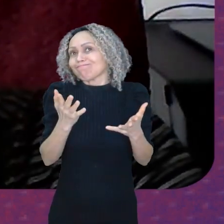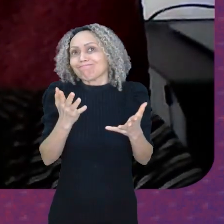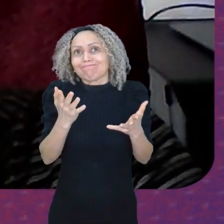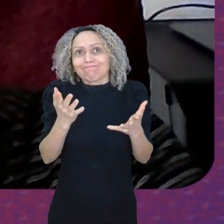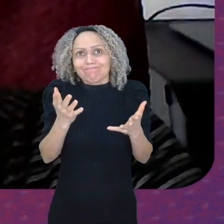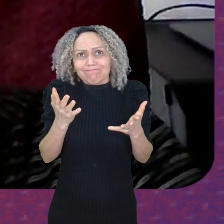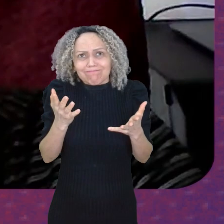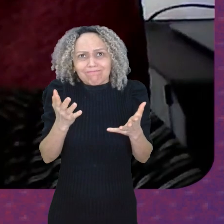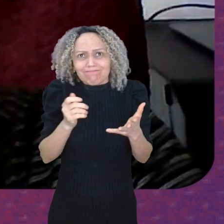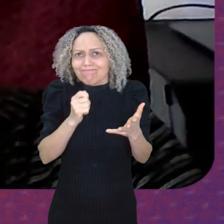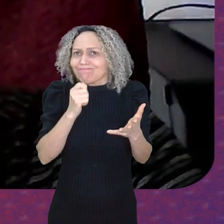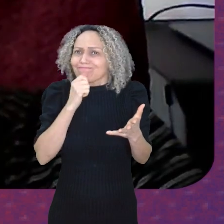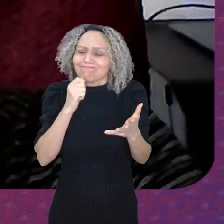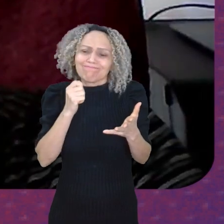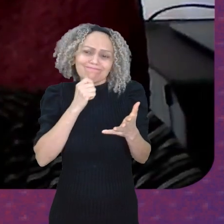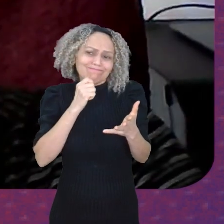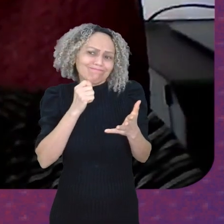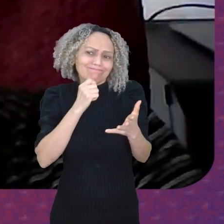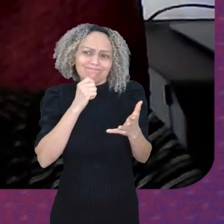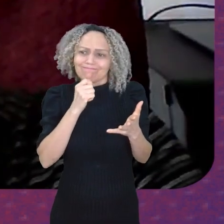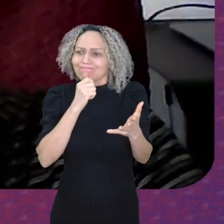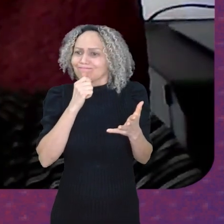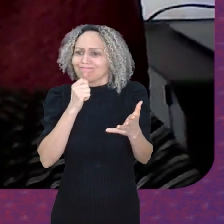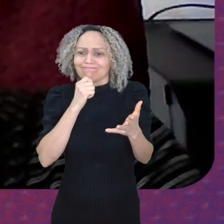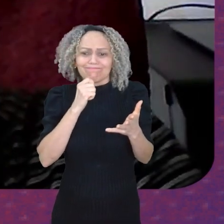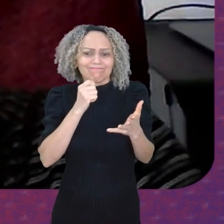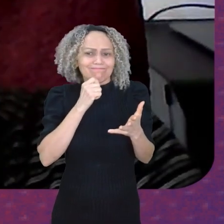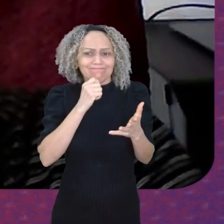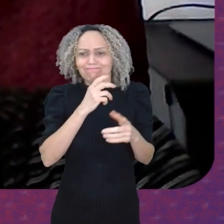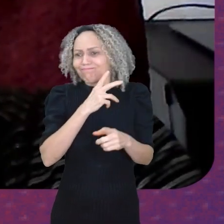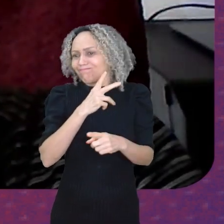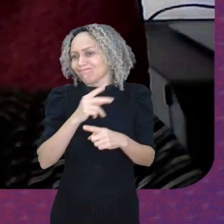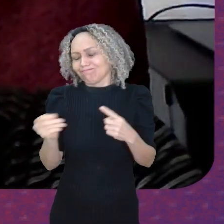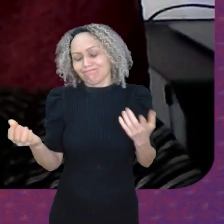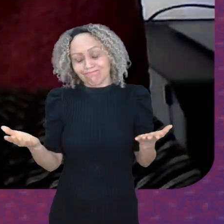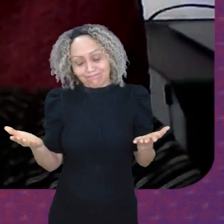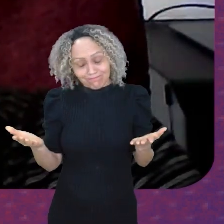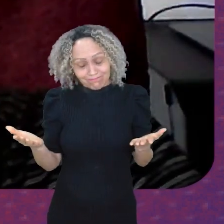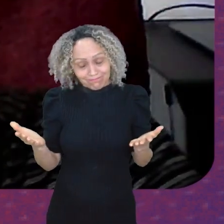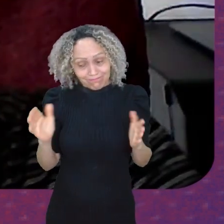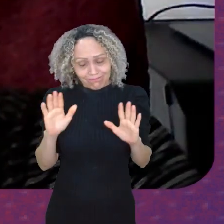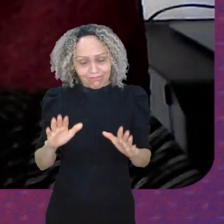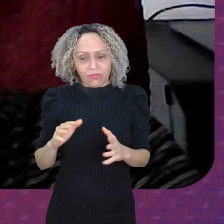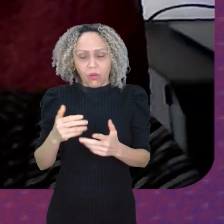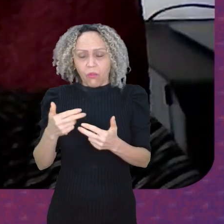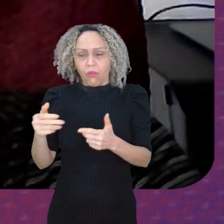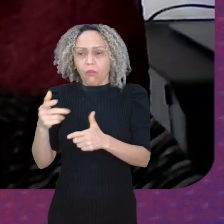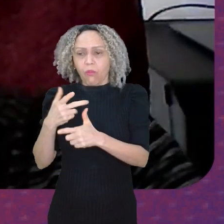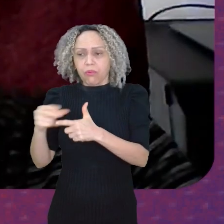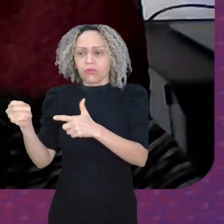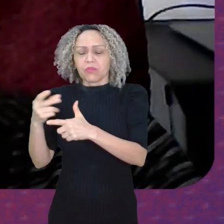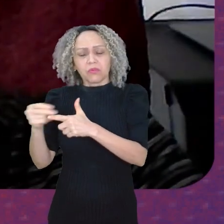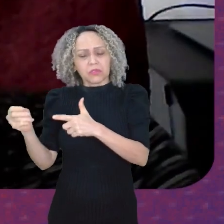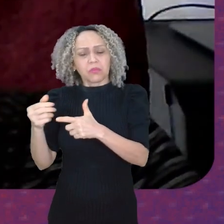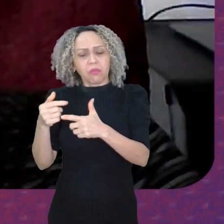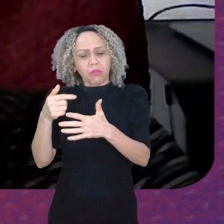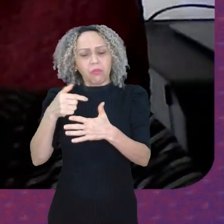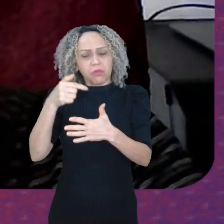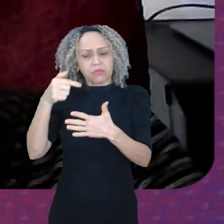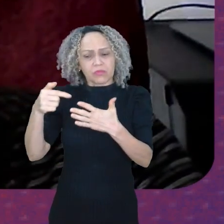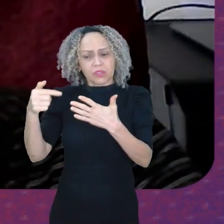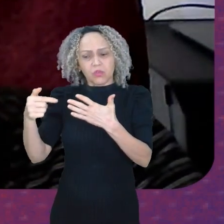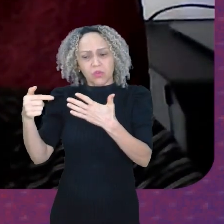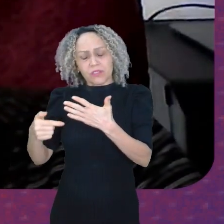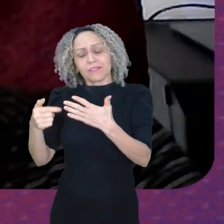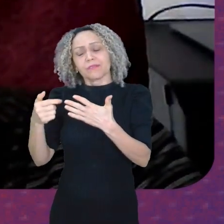plenitude. Muitas coisas foram conquistadas, mas a sociedade brasileira precisa de mais